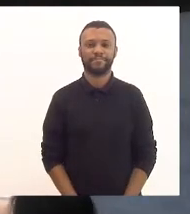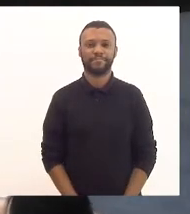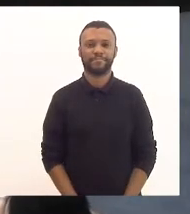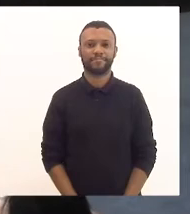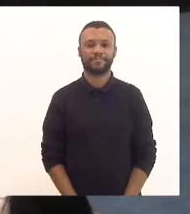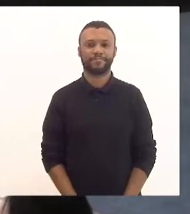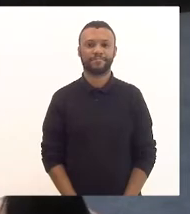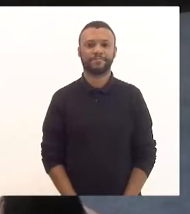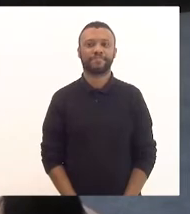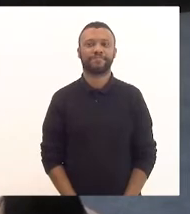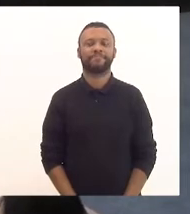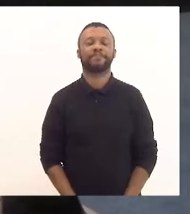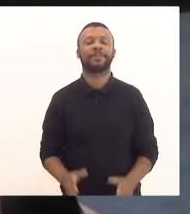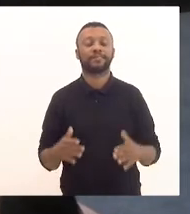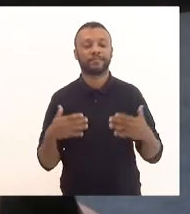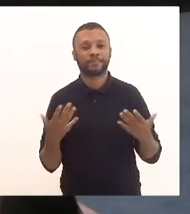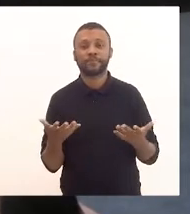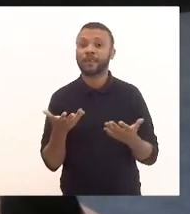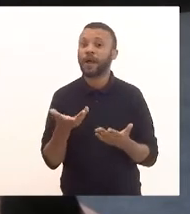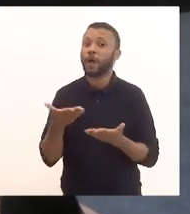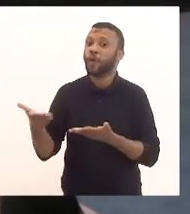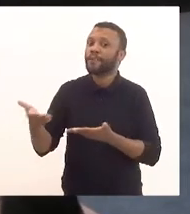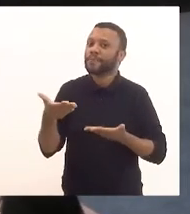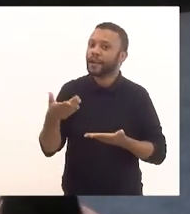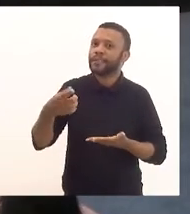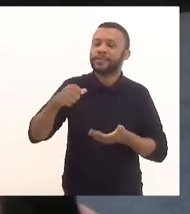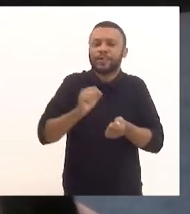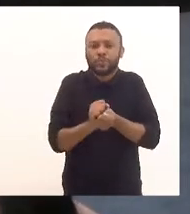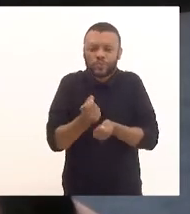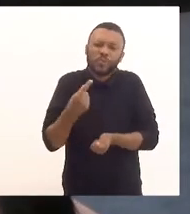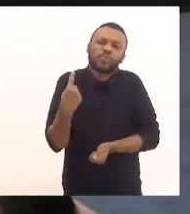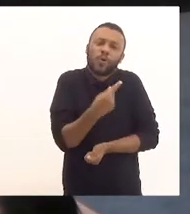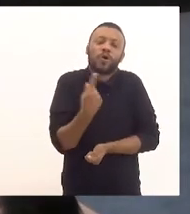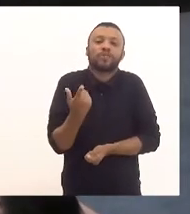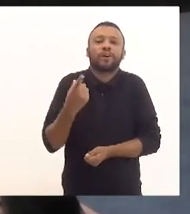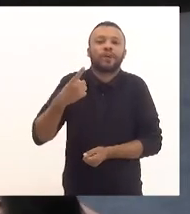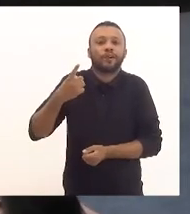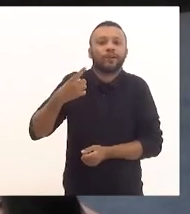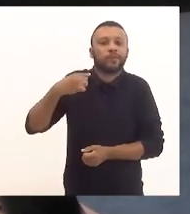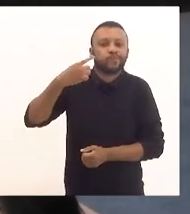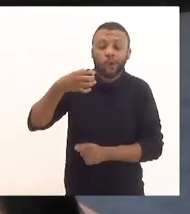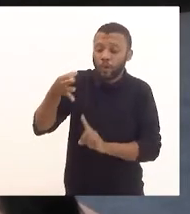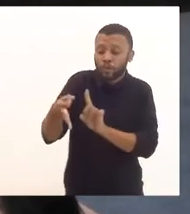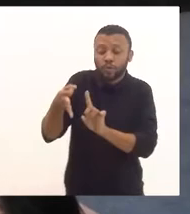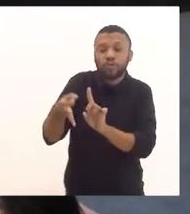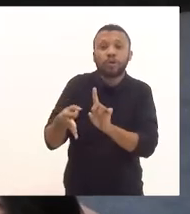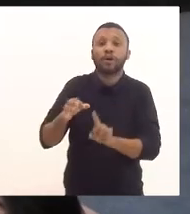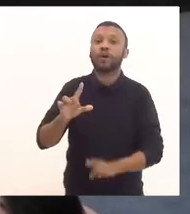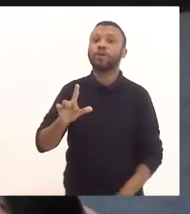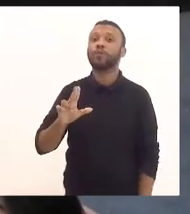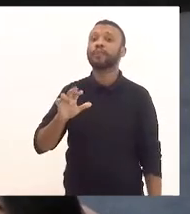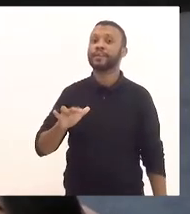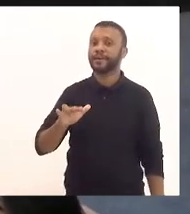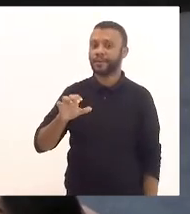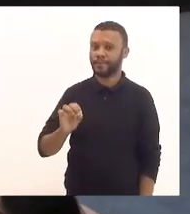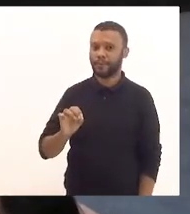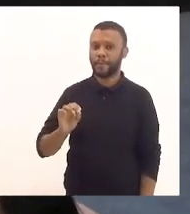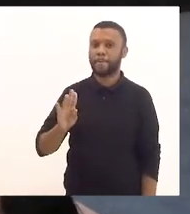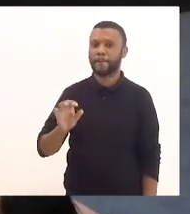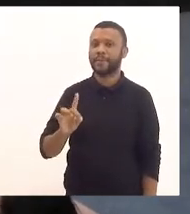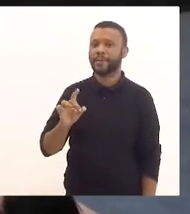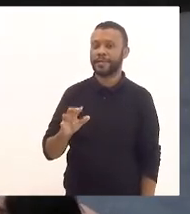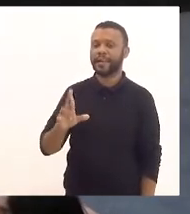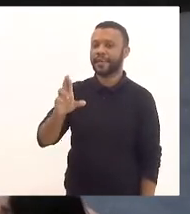eu iria me convidar para estar aqui conosco Dr Luciano Bandeira os dentes da nossa